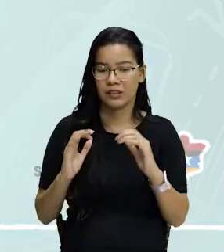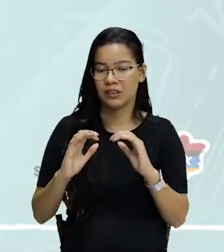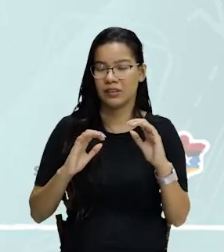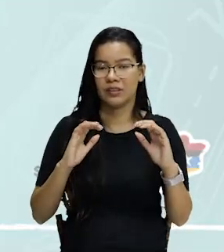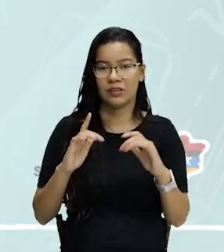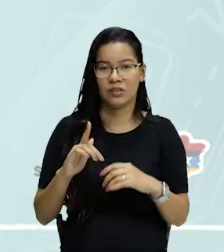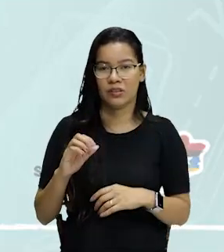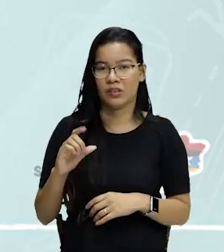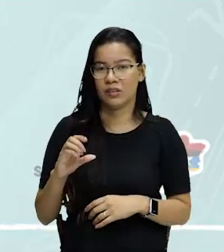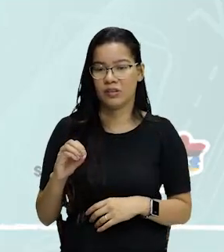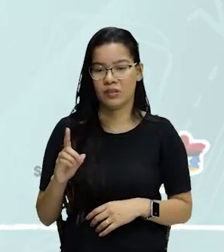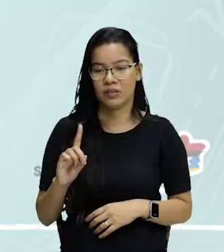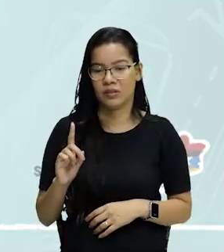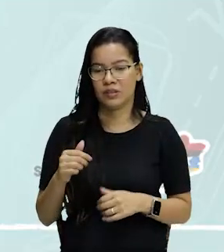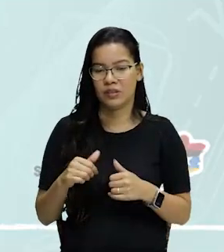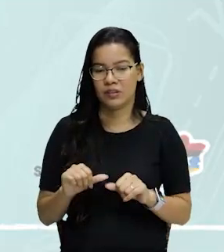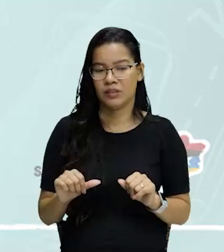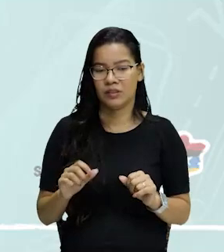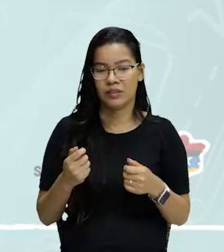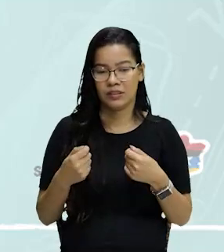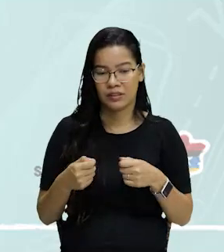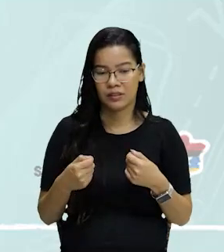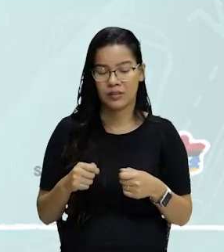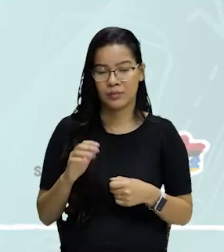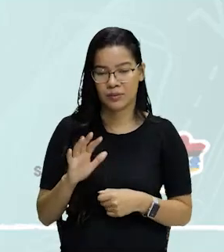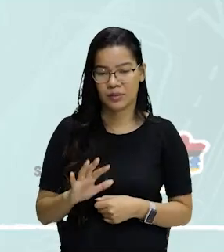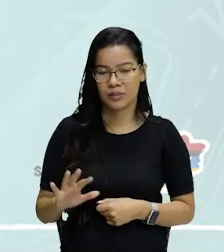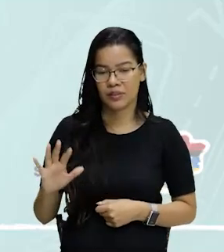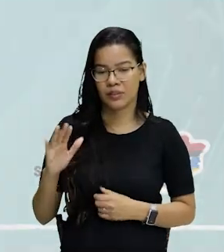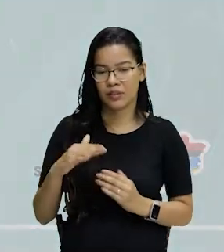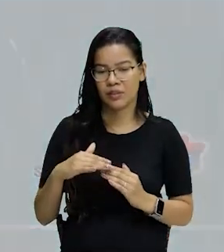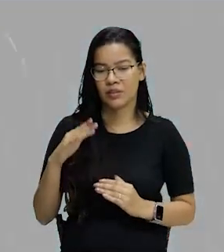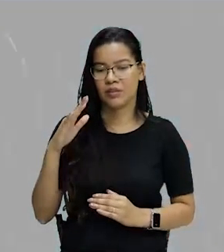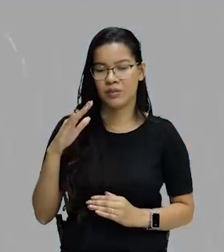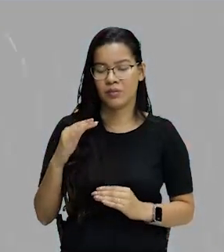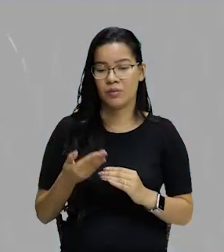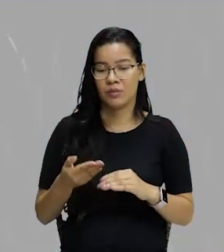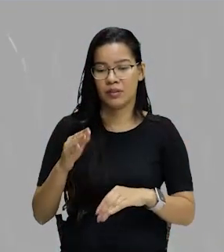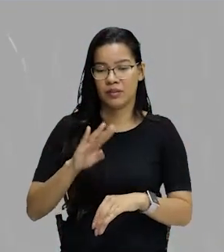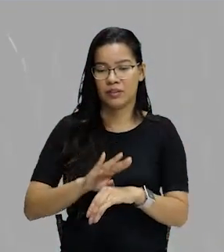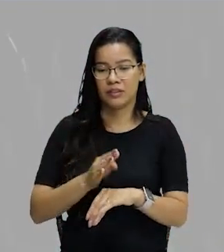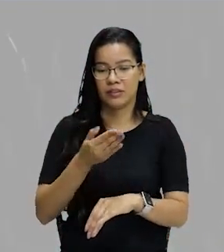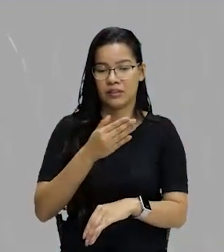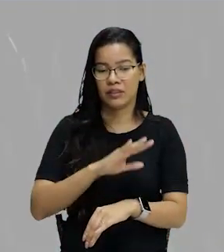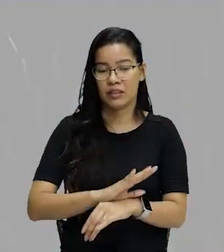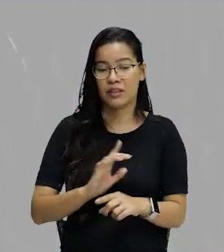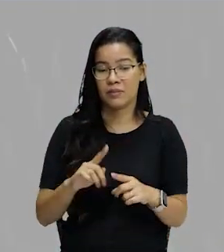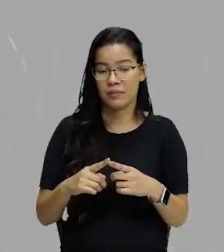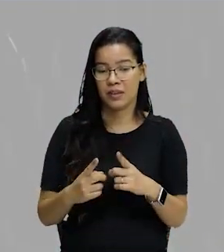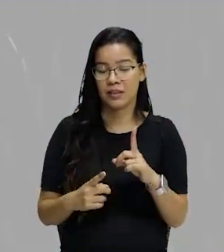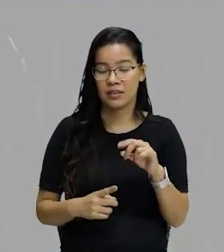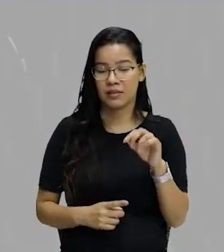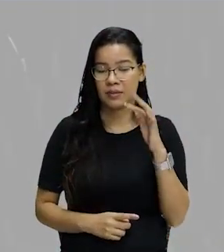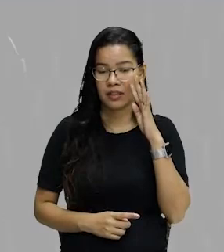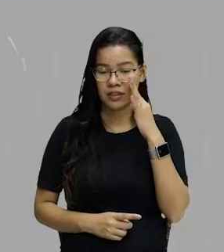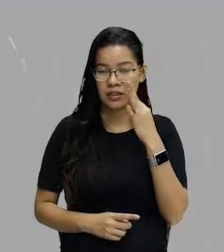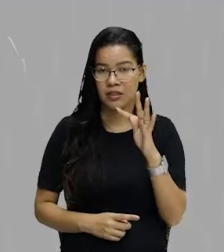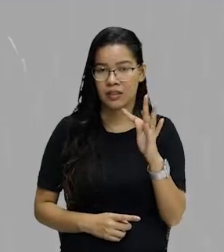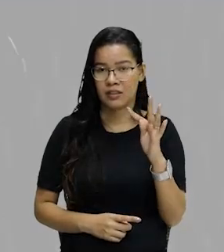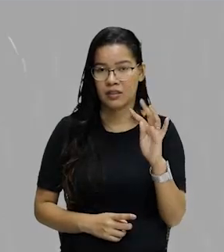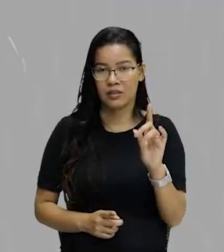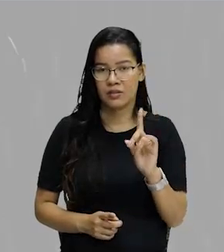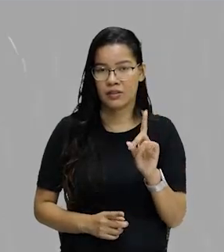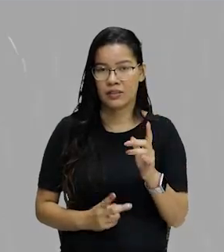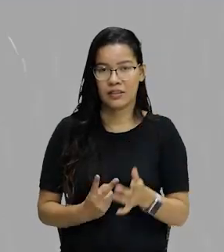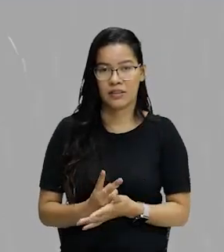estão necessariamente em ambiente de altas montanhas, mas em compensação são muito técnicas. Aqui aquela escalada em gelo, nem sempre